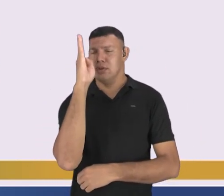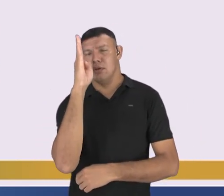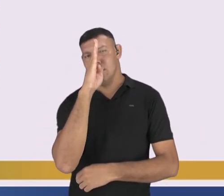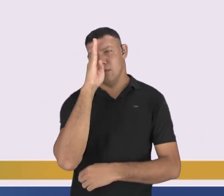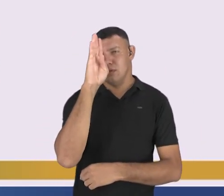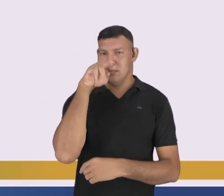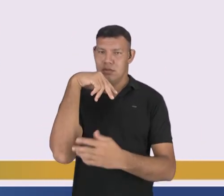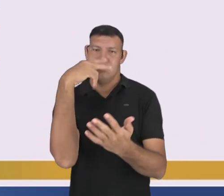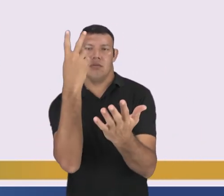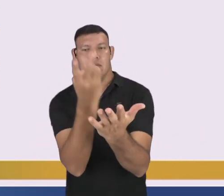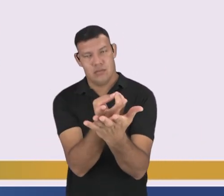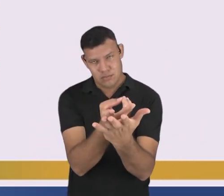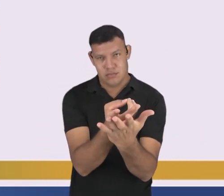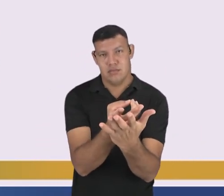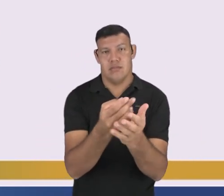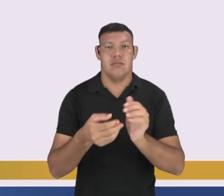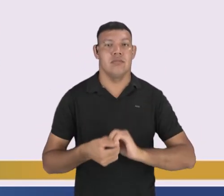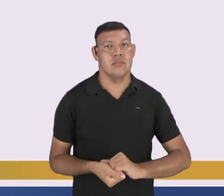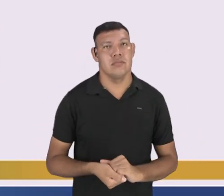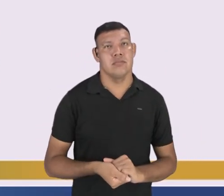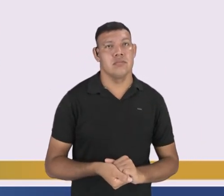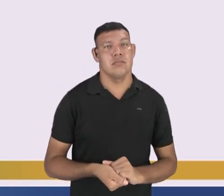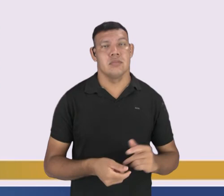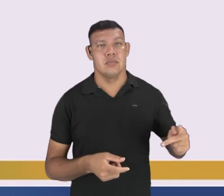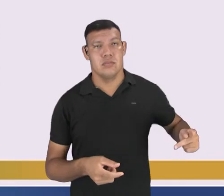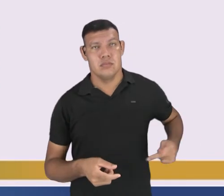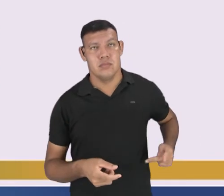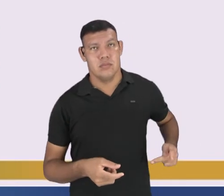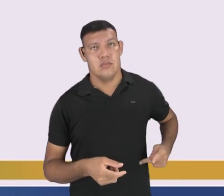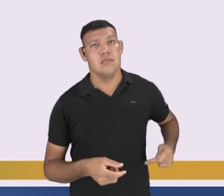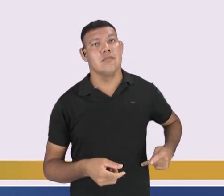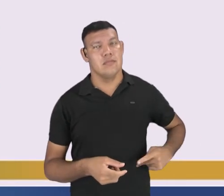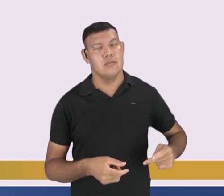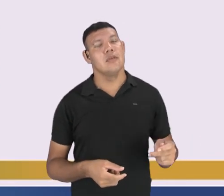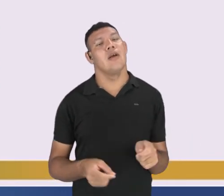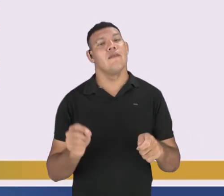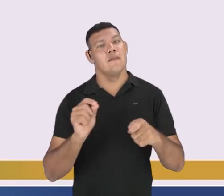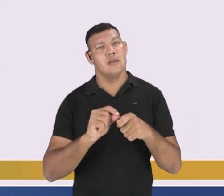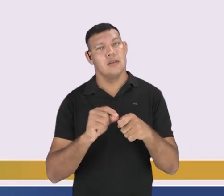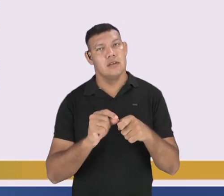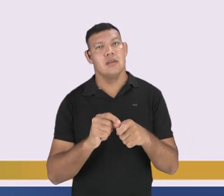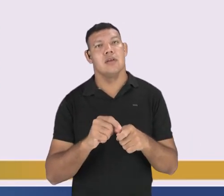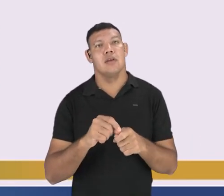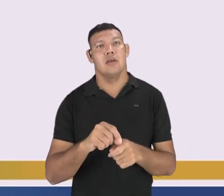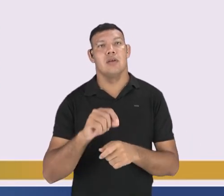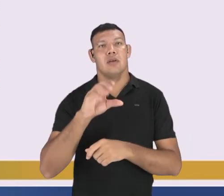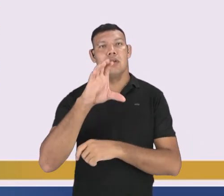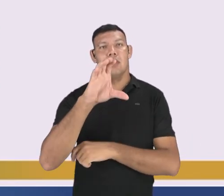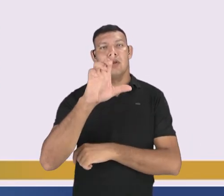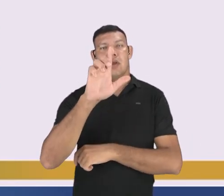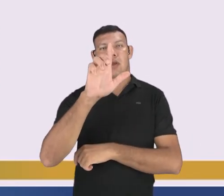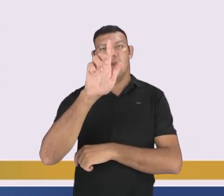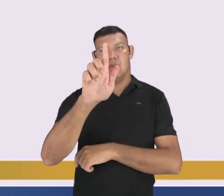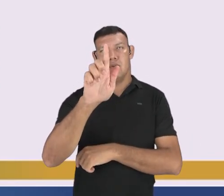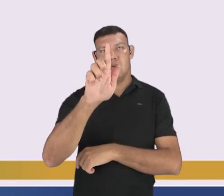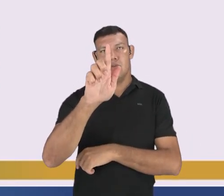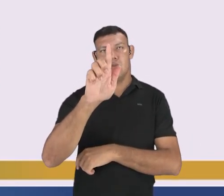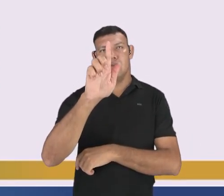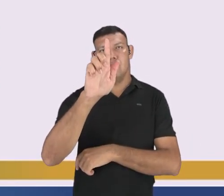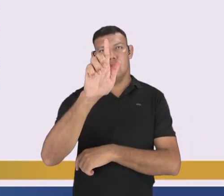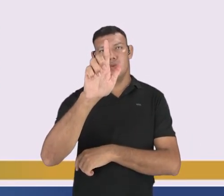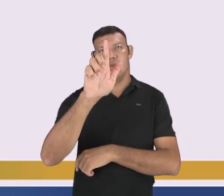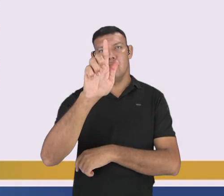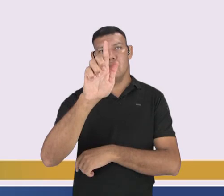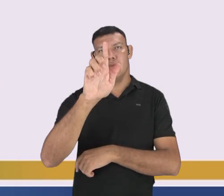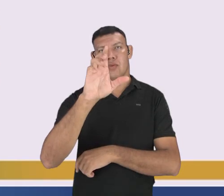muitas vezes ao desmaio. Nesse caso, o pâncreas ele produz o glucagon, que age no fígado, estimulando a quebra do glicogênio